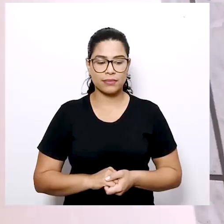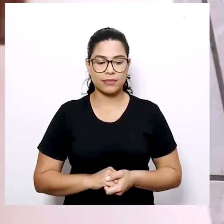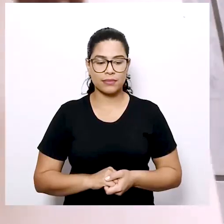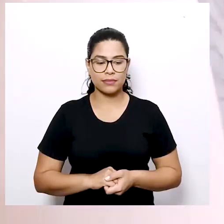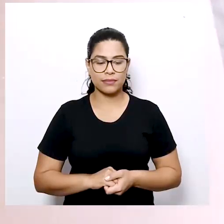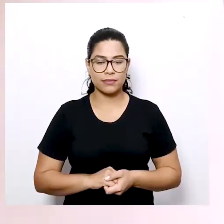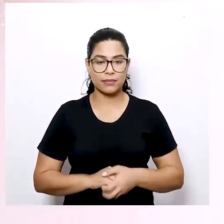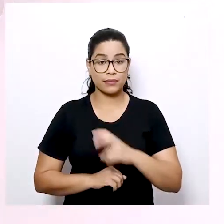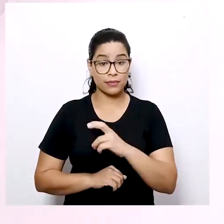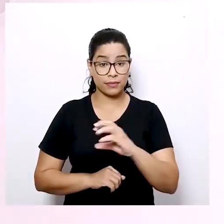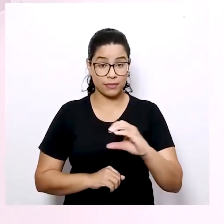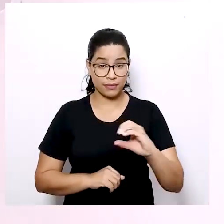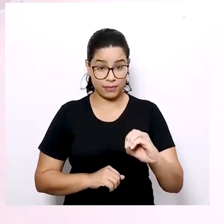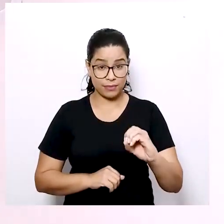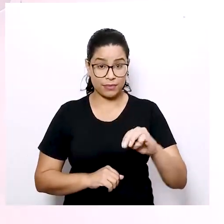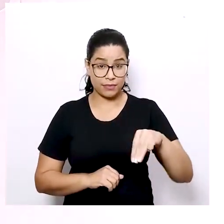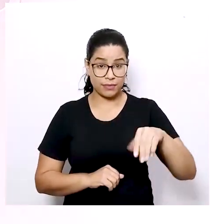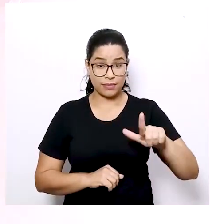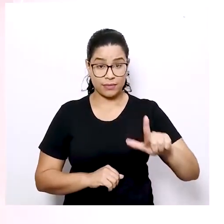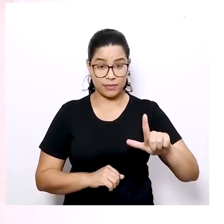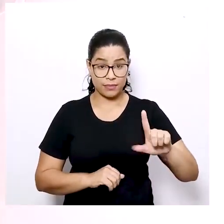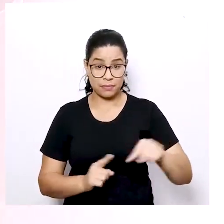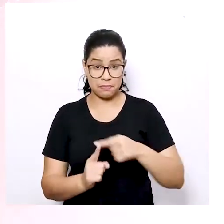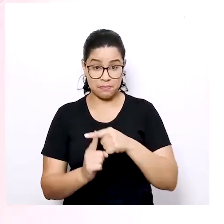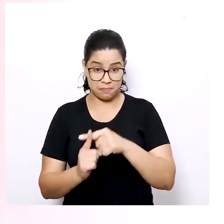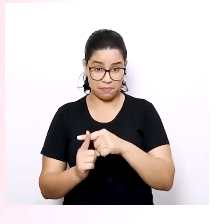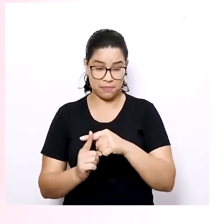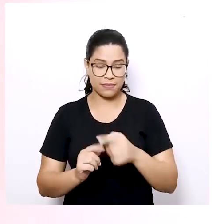Os 500 ml mais